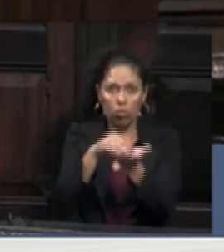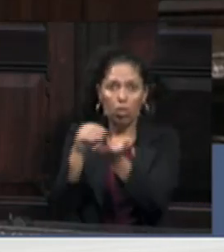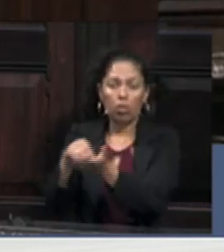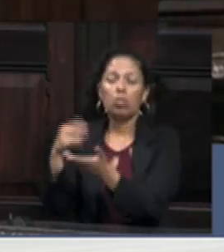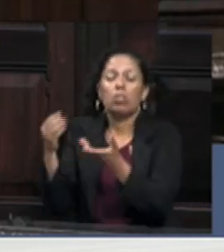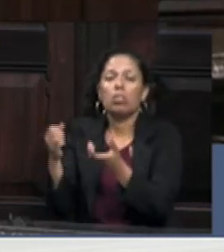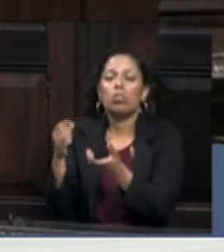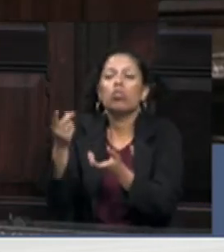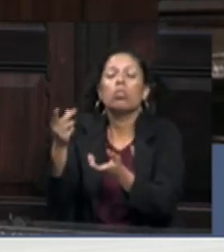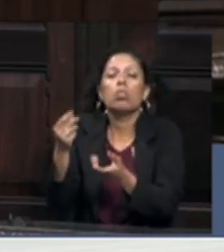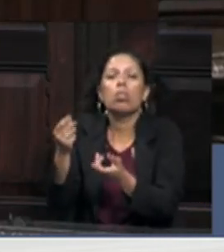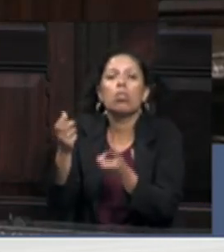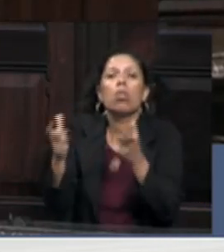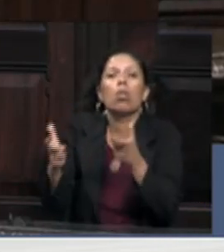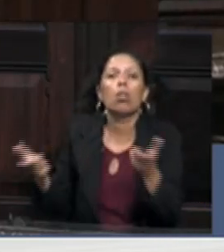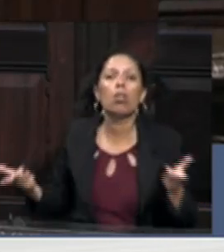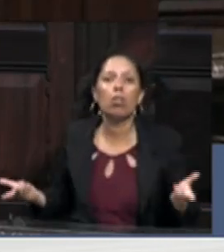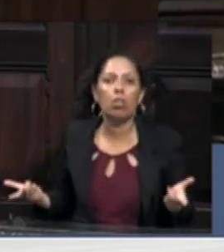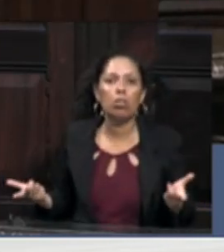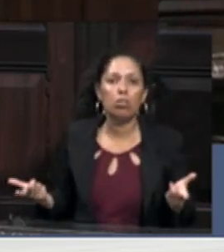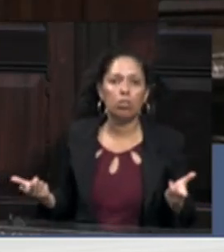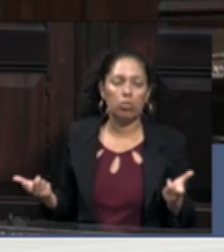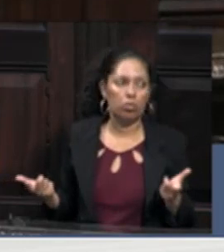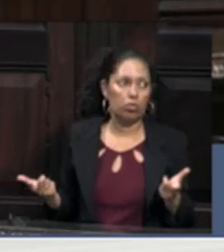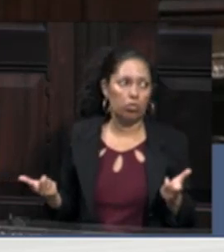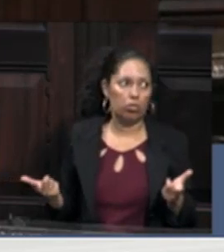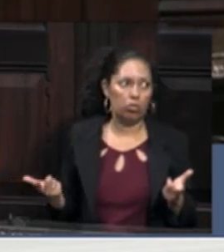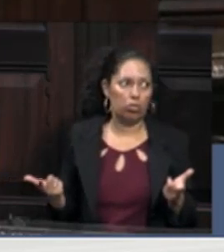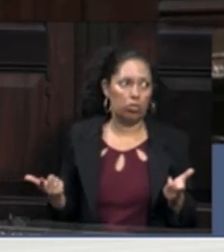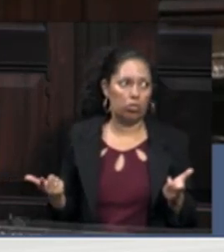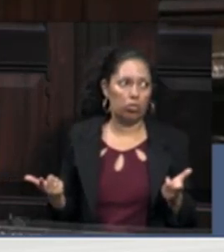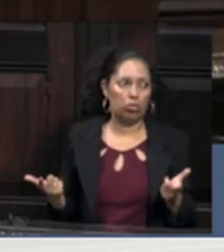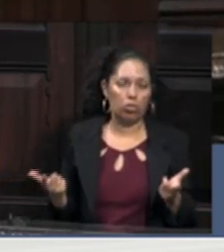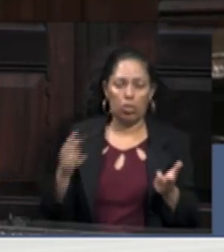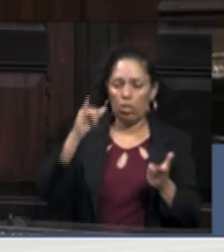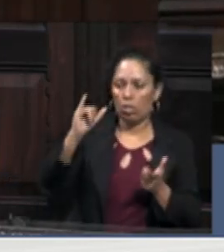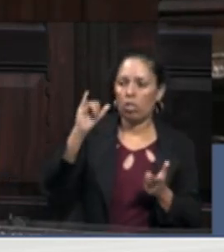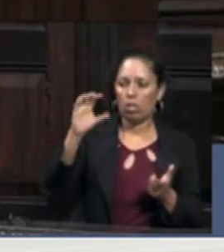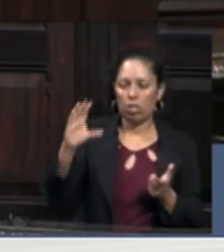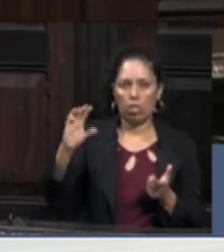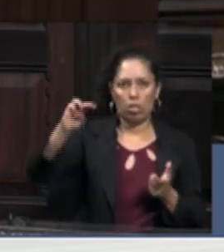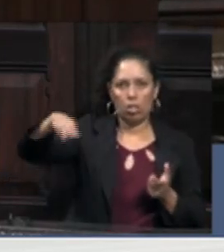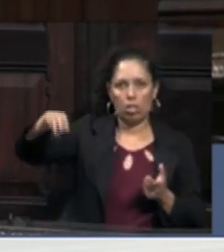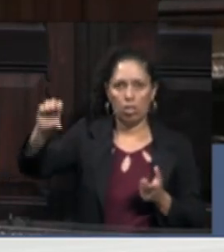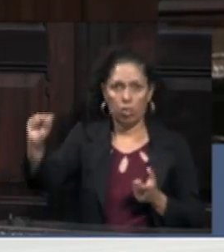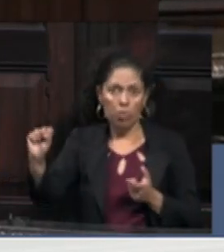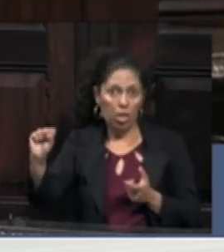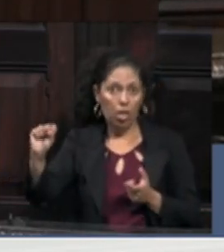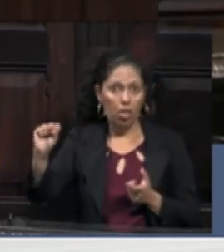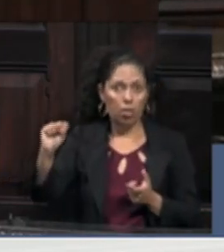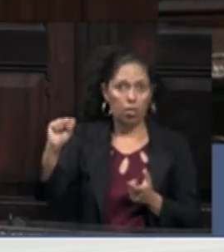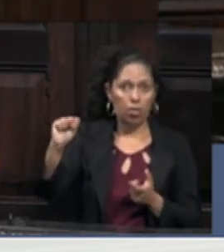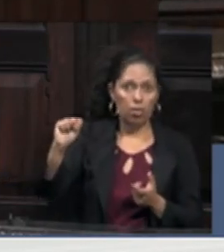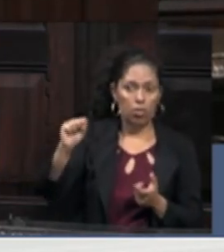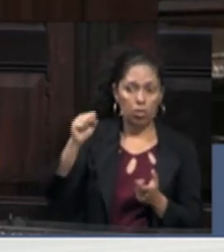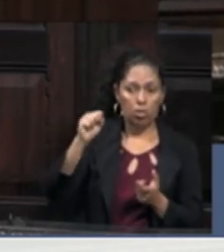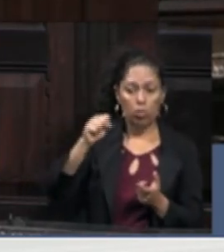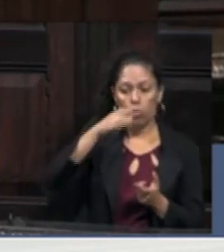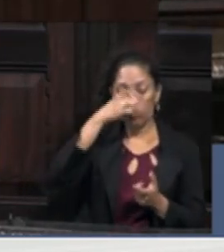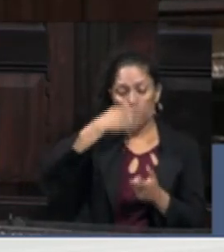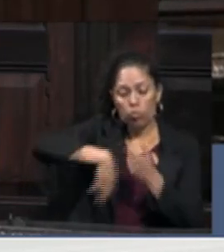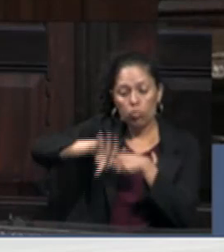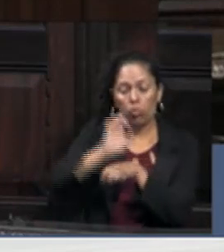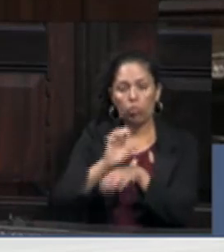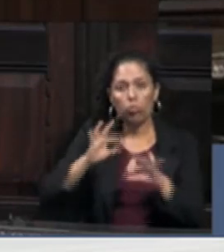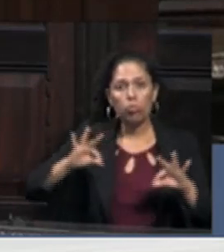esses 2% adicionais que são cobrados na alíquota de ICMS do setor de energia elétrica, que se não está executando o FECP todo, será que